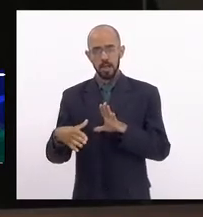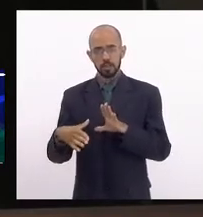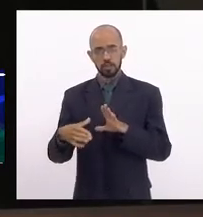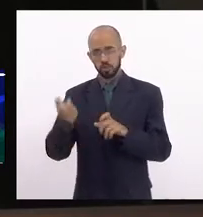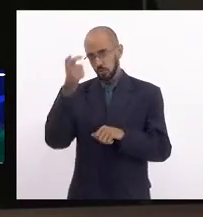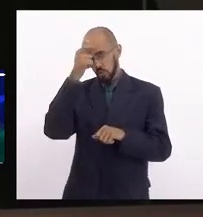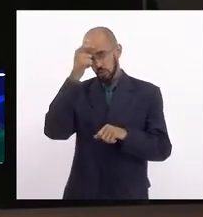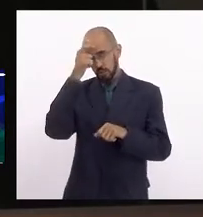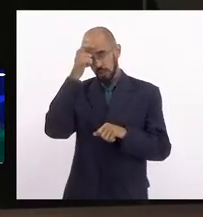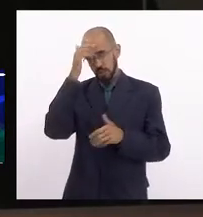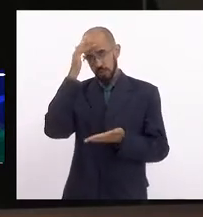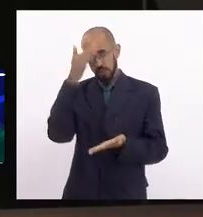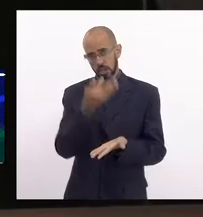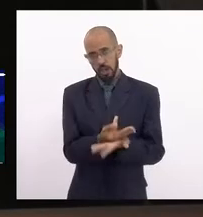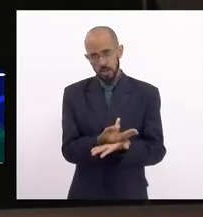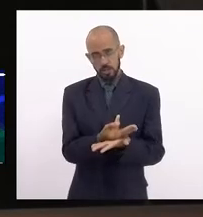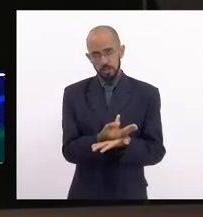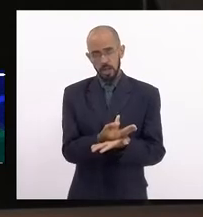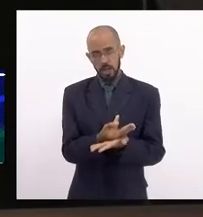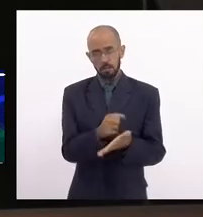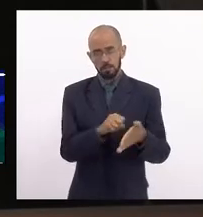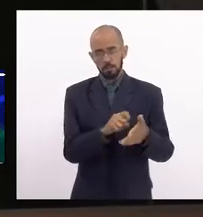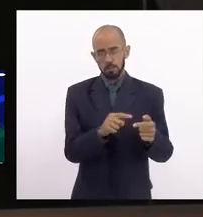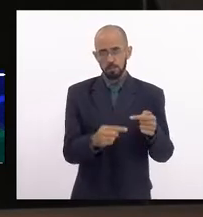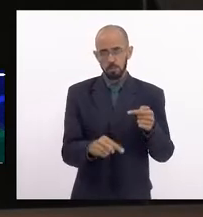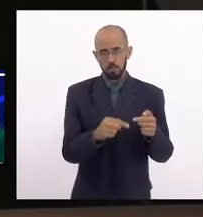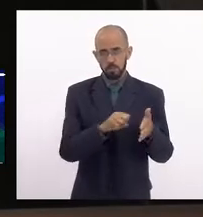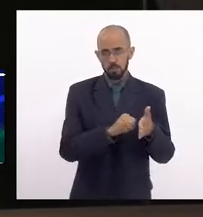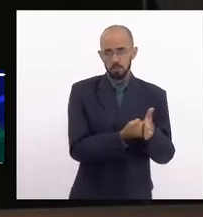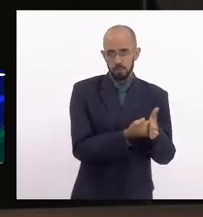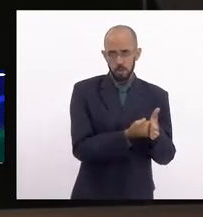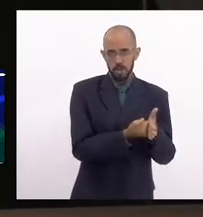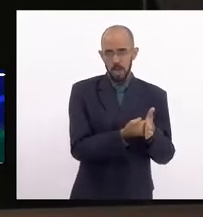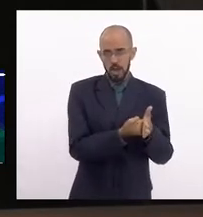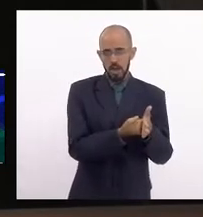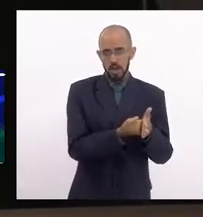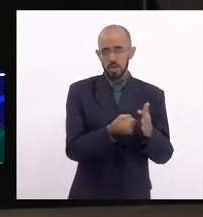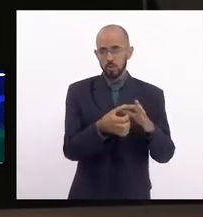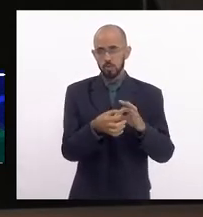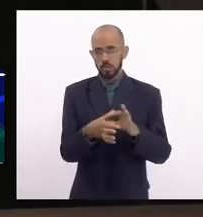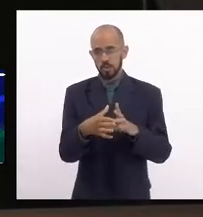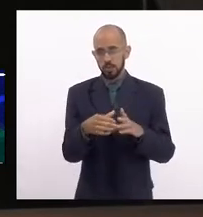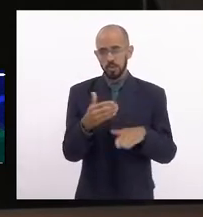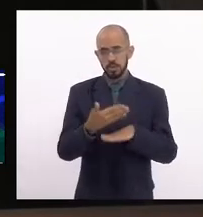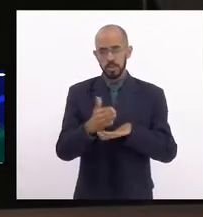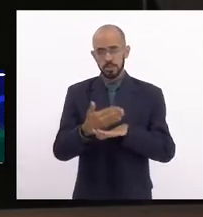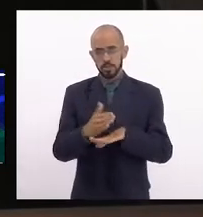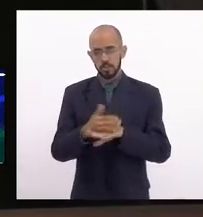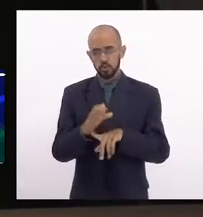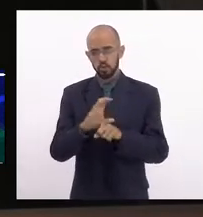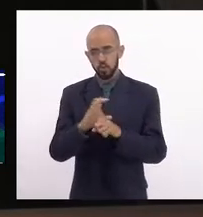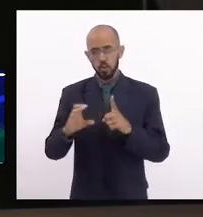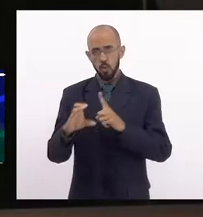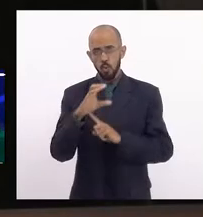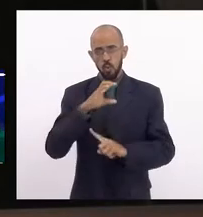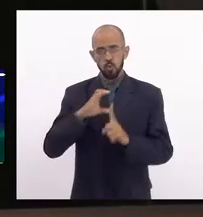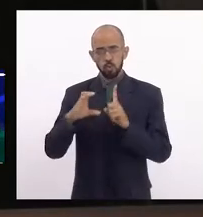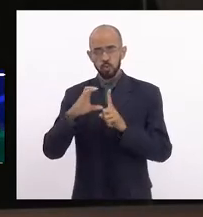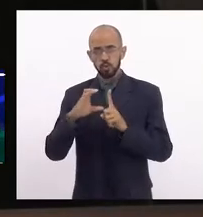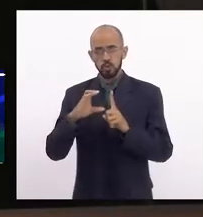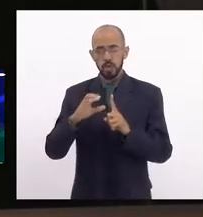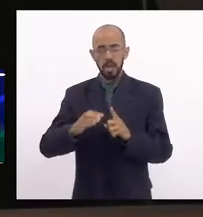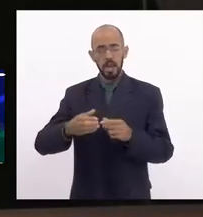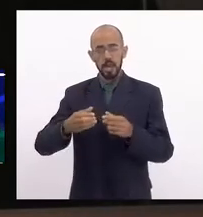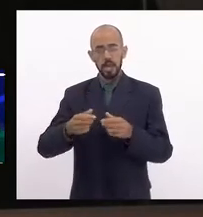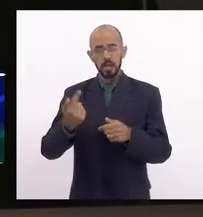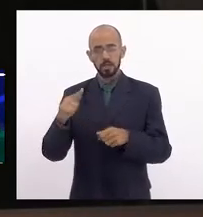sendo assegurado o livre exercício dos cultos religiosos e garantida na forma da lei a